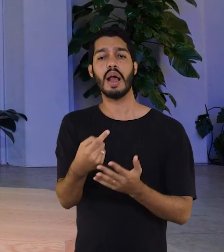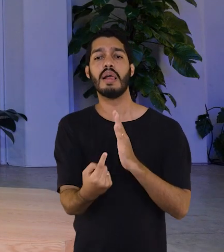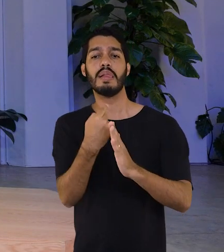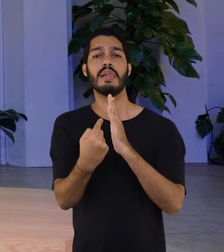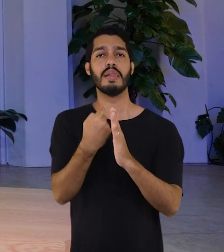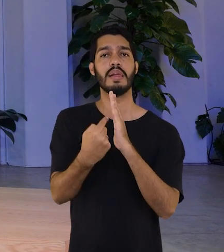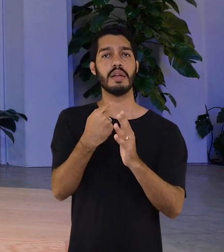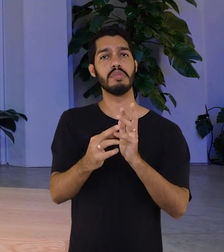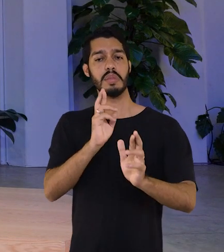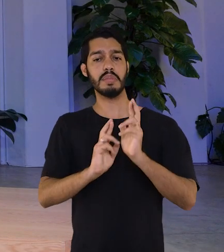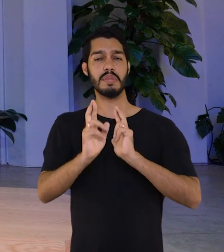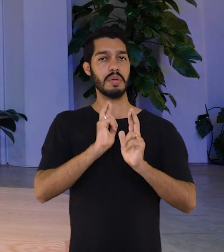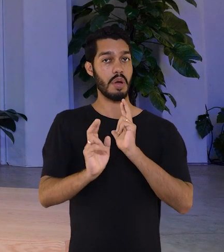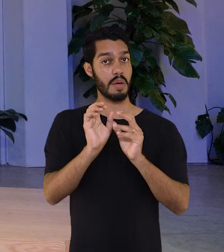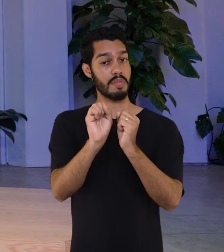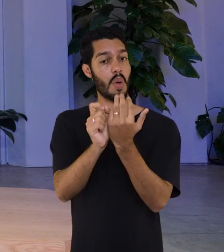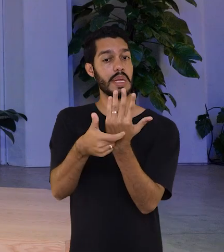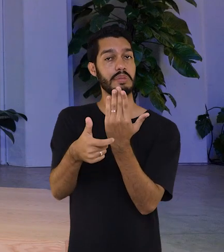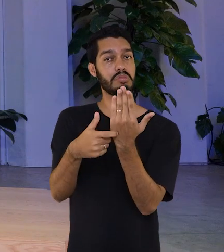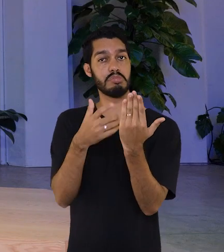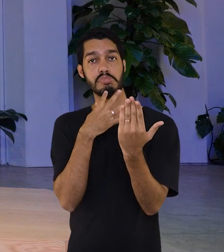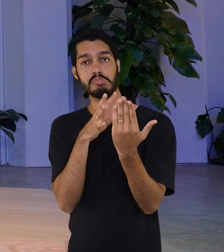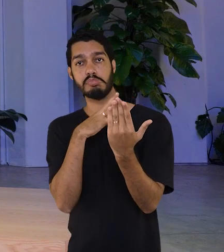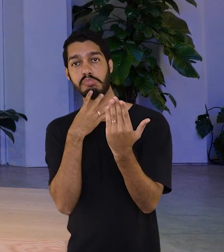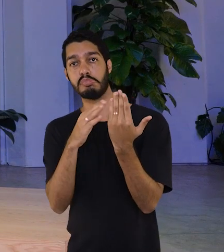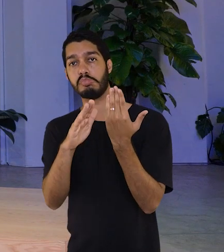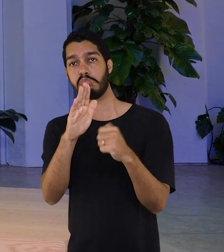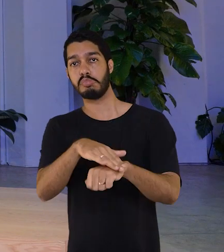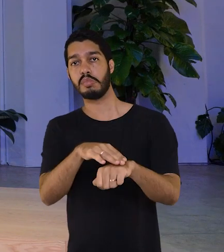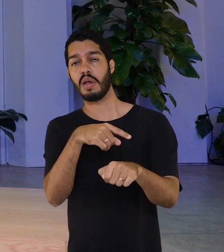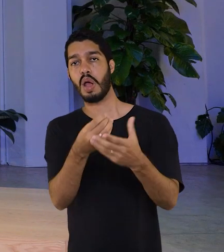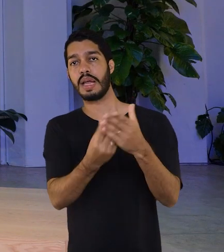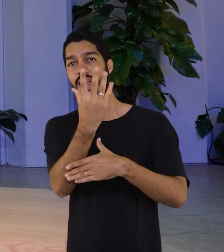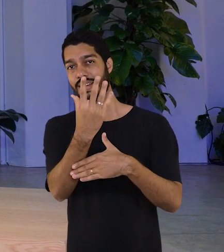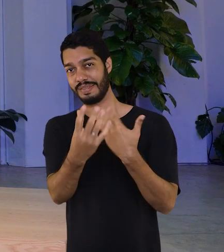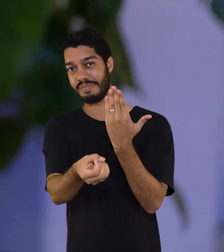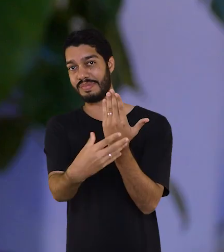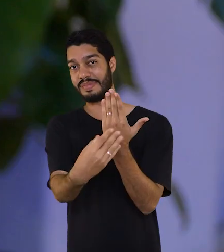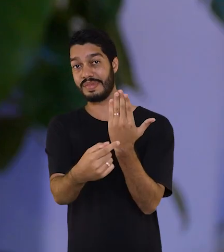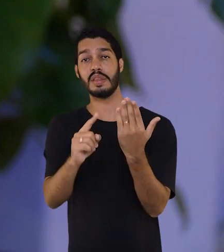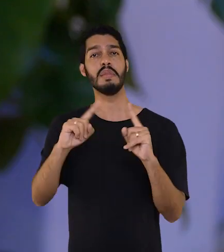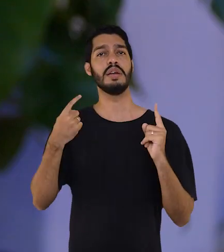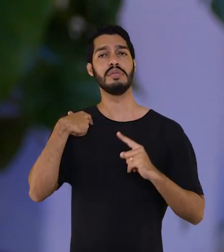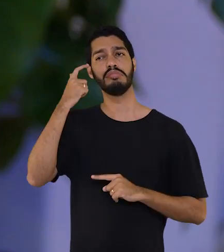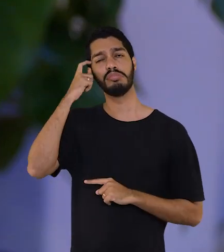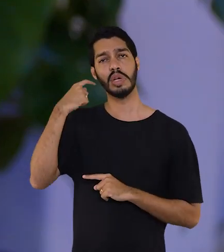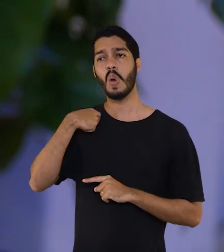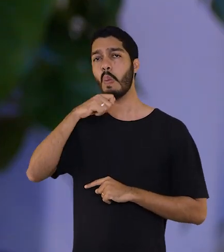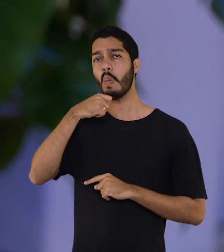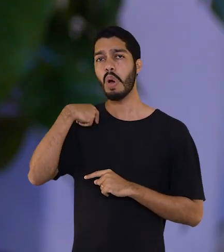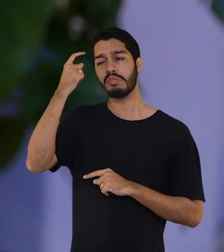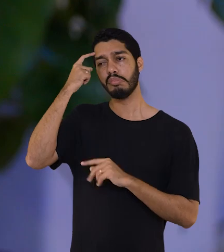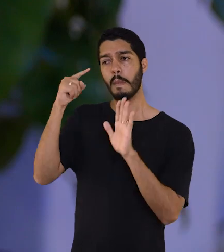te fazendo fazer as perguntas, por vezes, que são viesadas. Mas eu acho que esse exercício é muito importante. Mas eu também gosto muito de